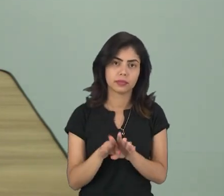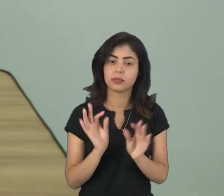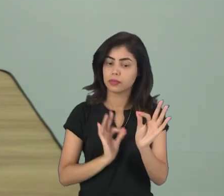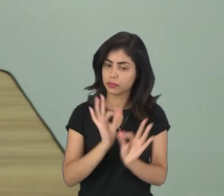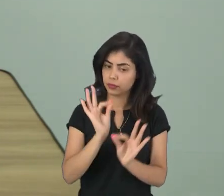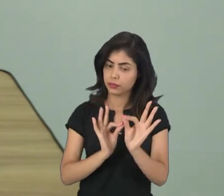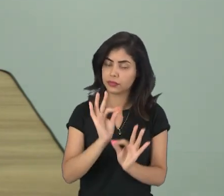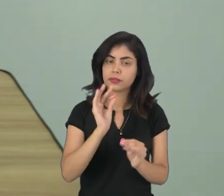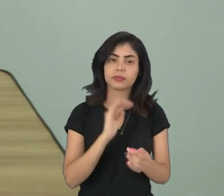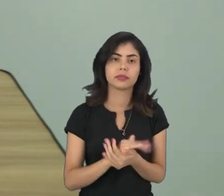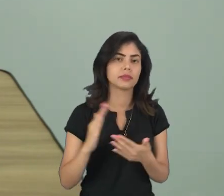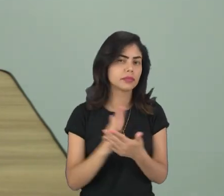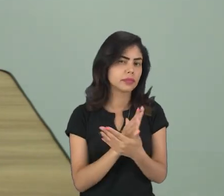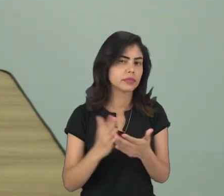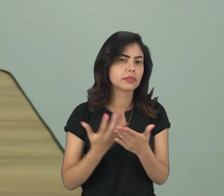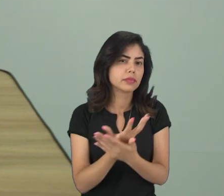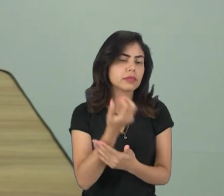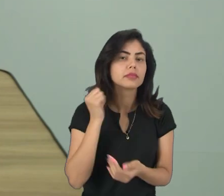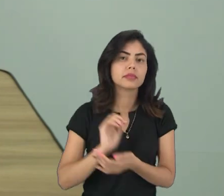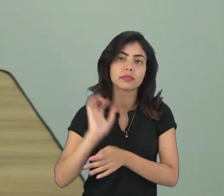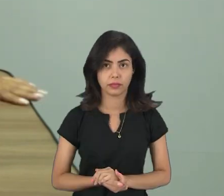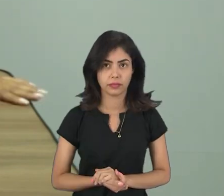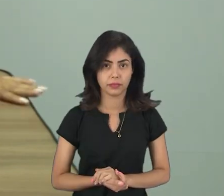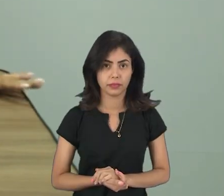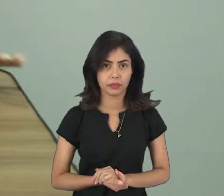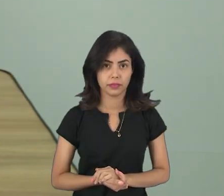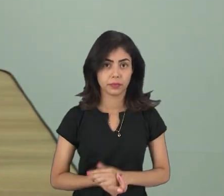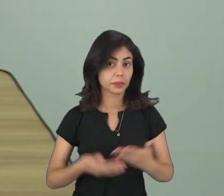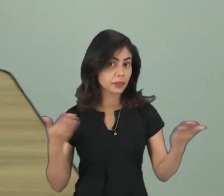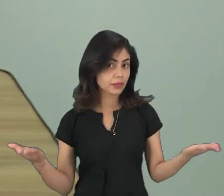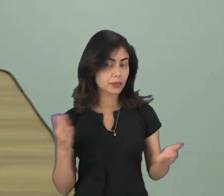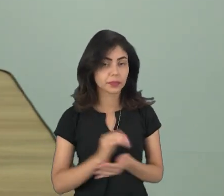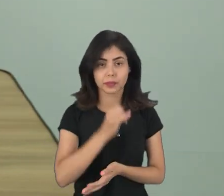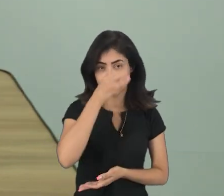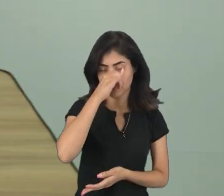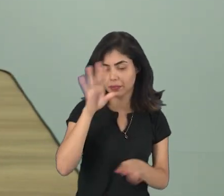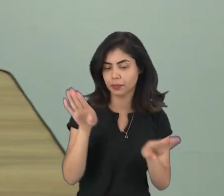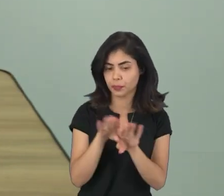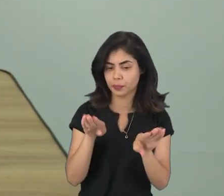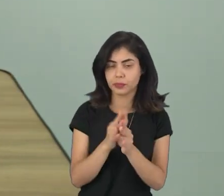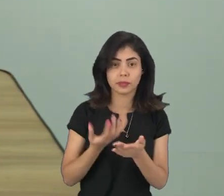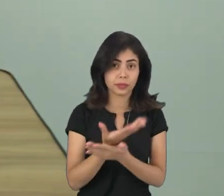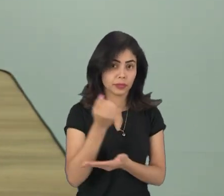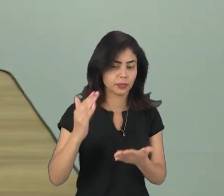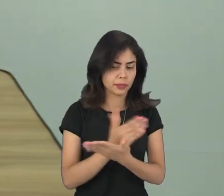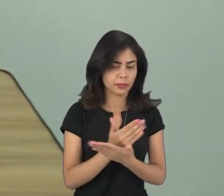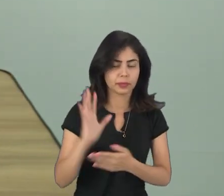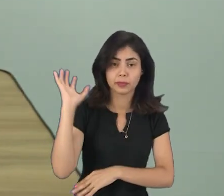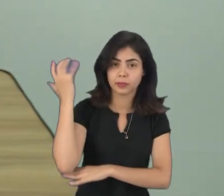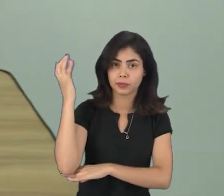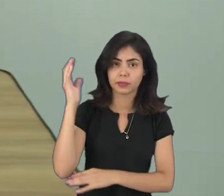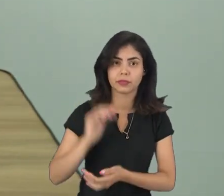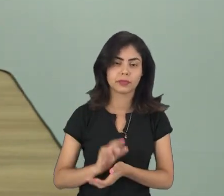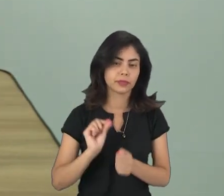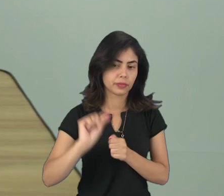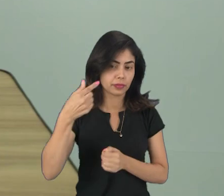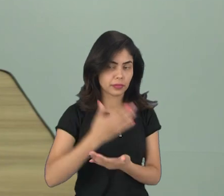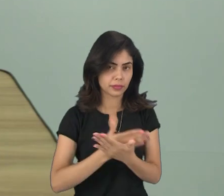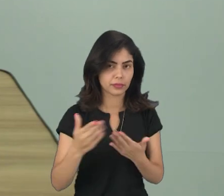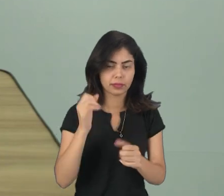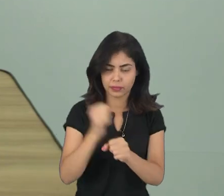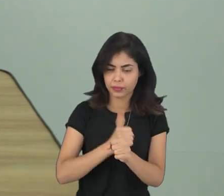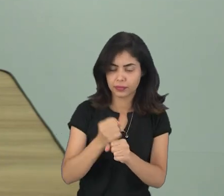tiveram que fazer alguma retirada de árvores. Então, o porquinho também precisou retirar algumas árvores para ali iniciar